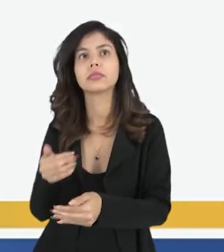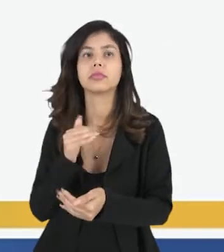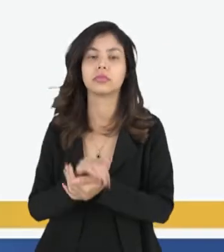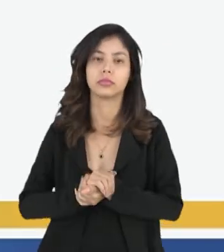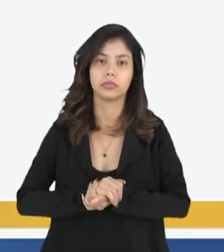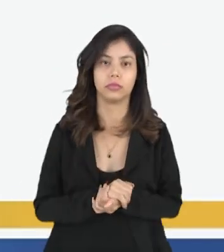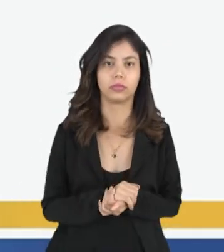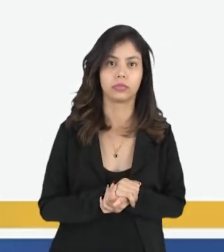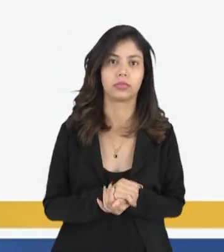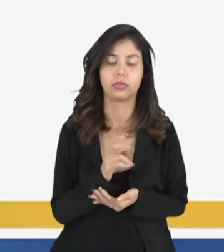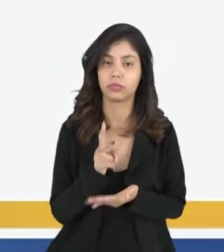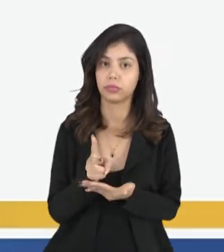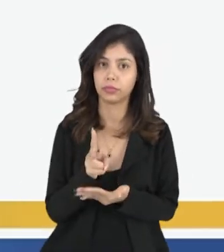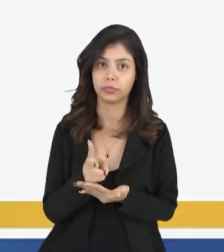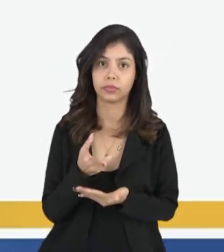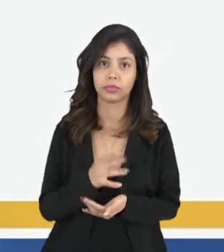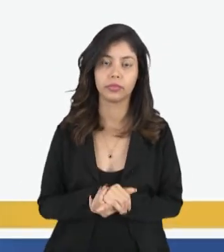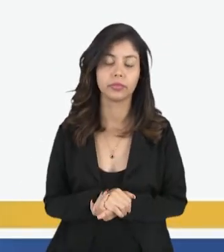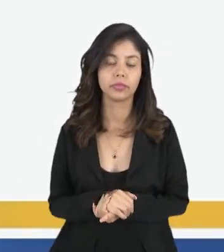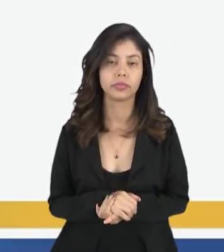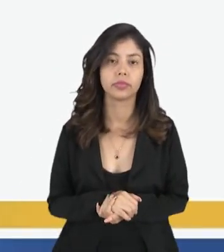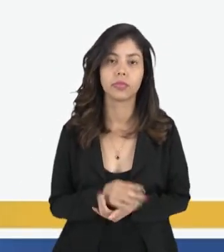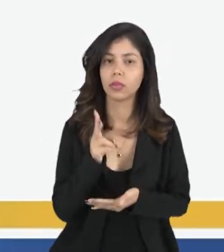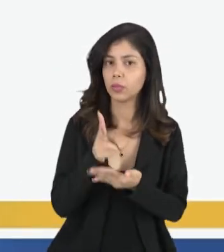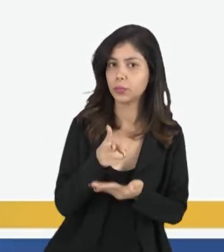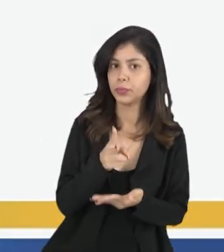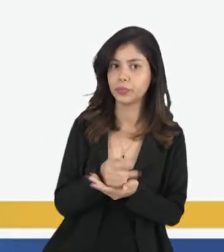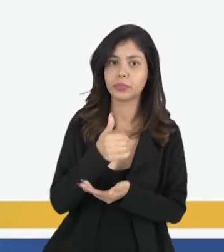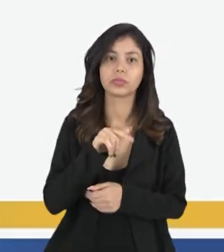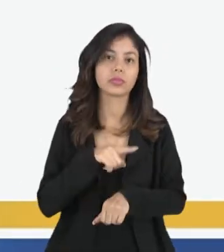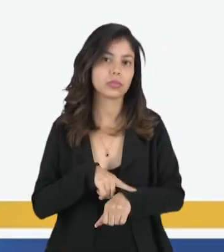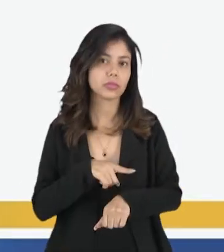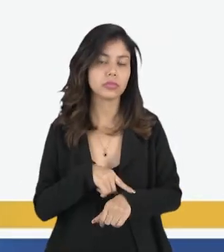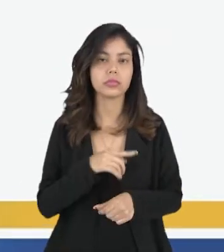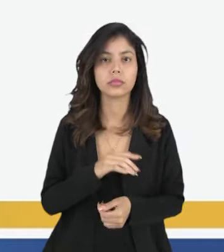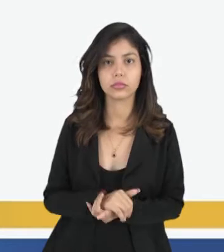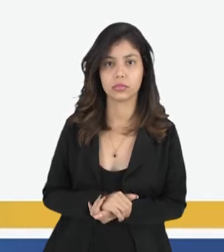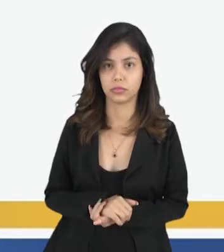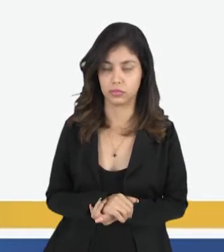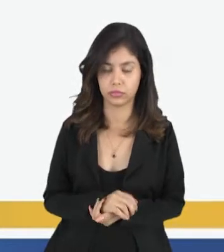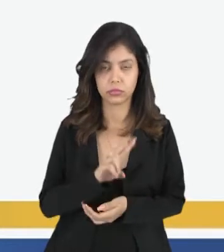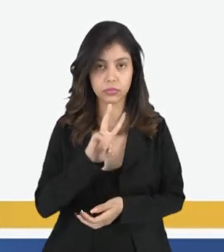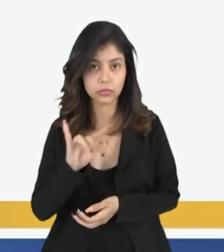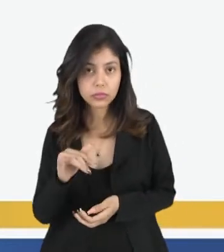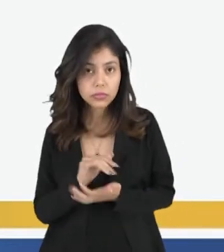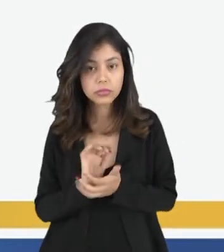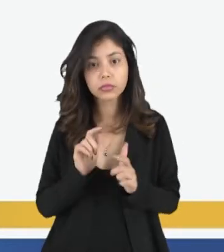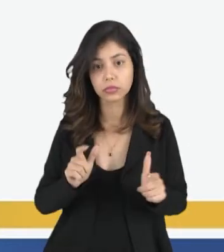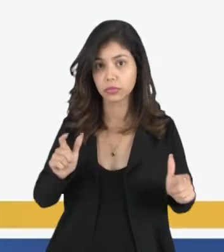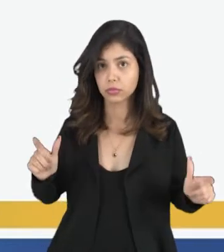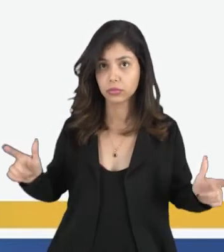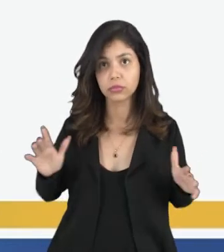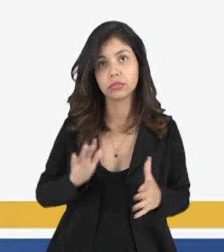é constante. E, ao mesmo tempo, a distância ela vai crescendo.